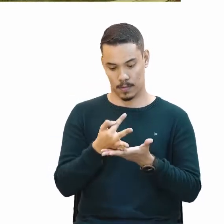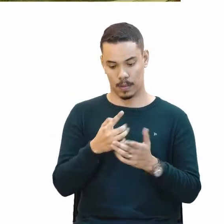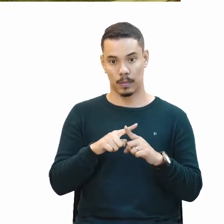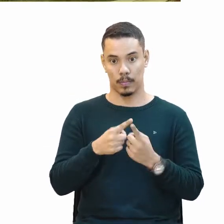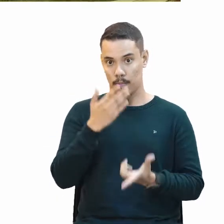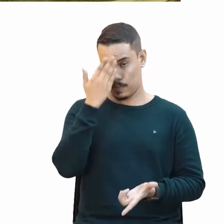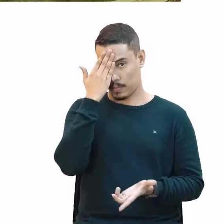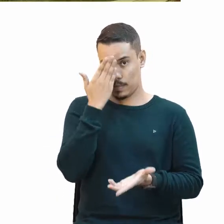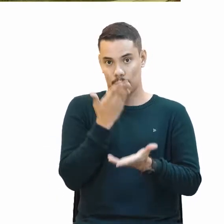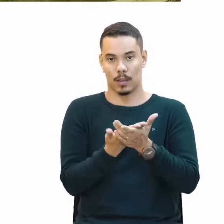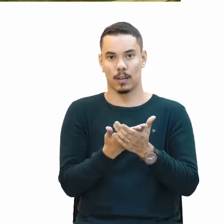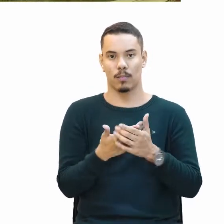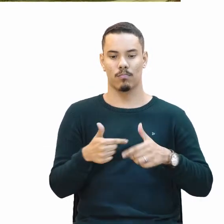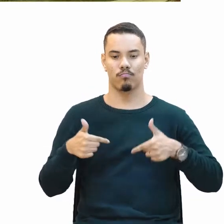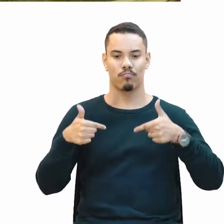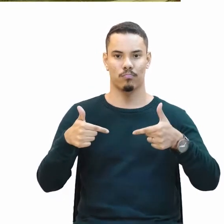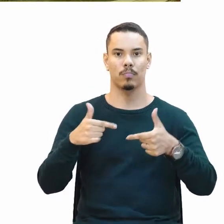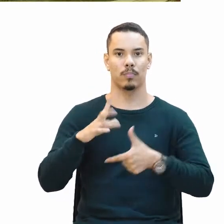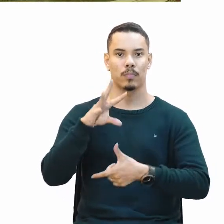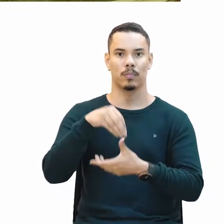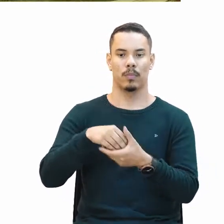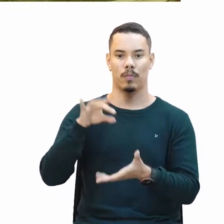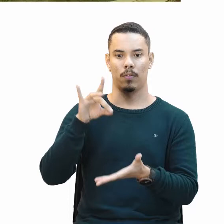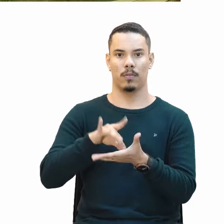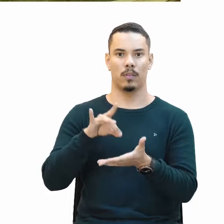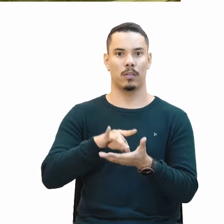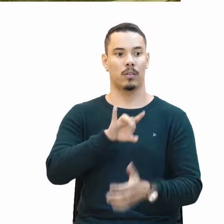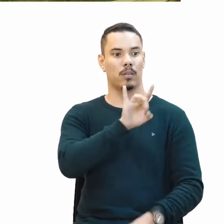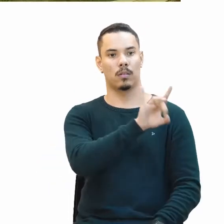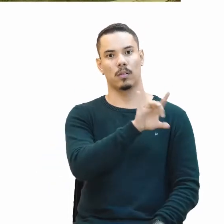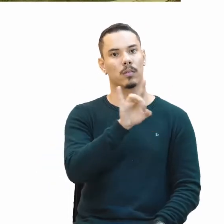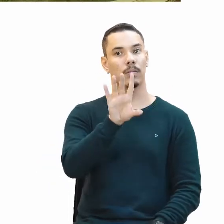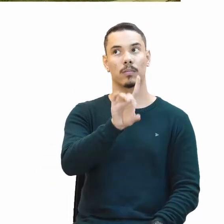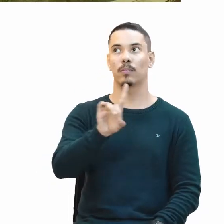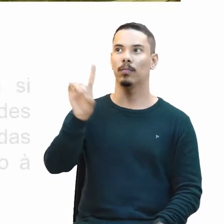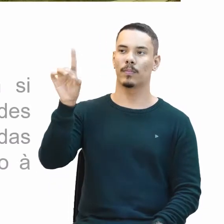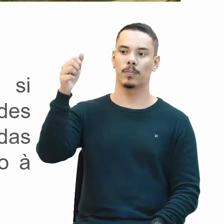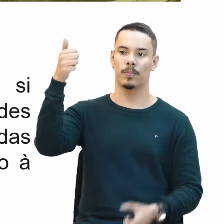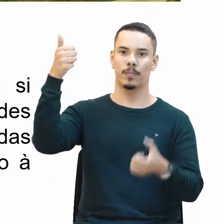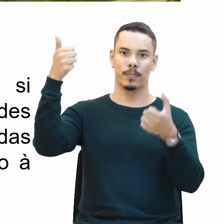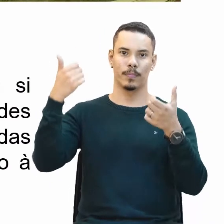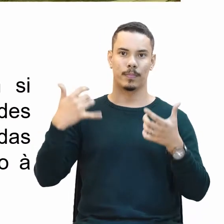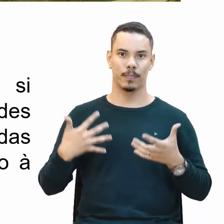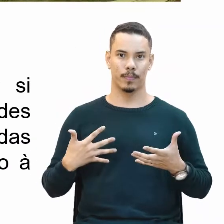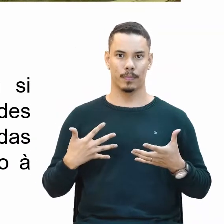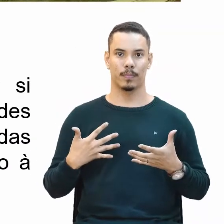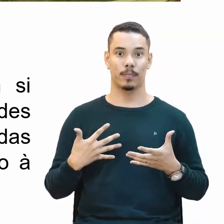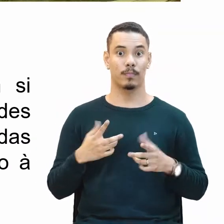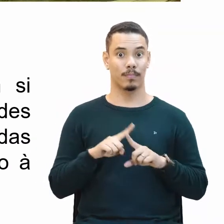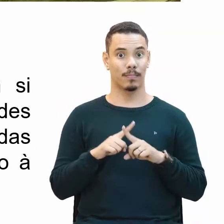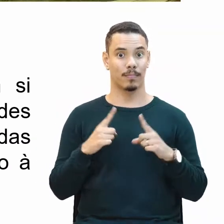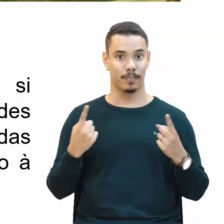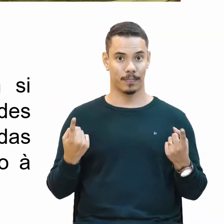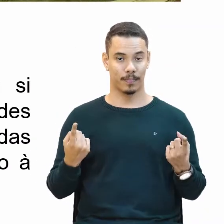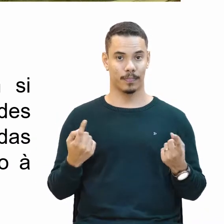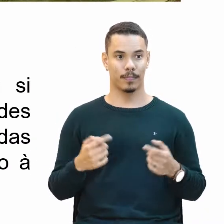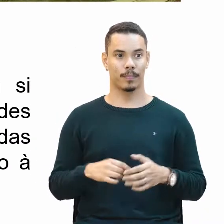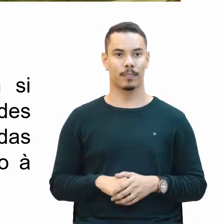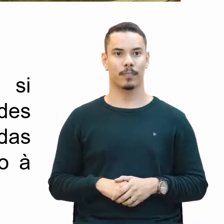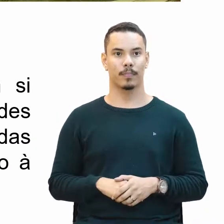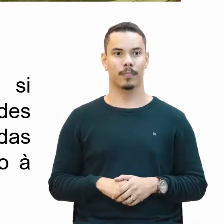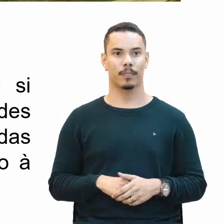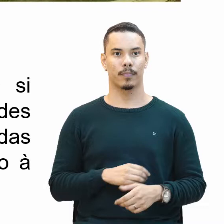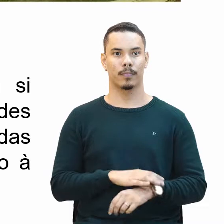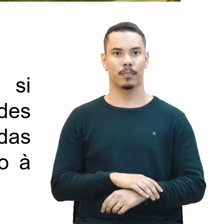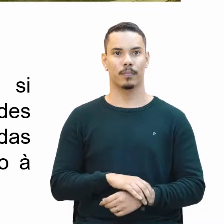crença irrestrita às verdades que foram reveladas por Deus. Mas tem um porém. De acordo